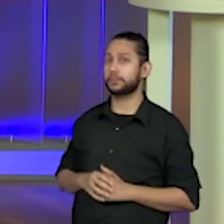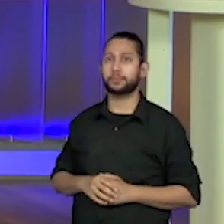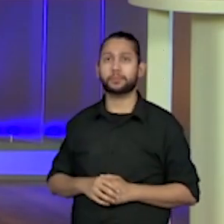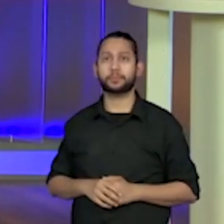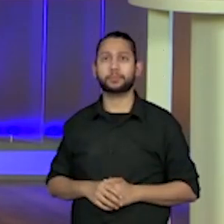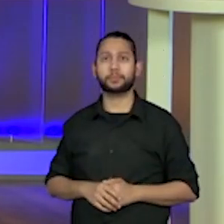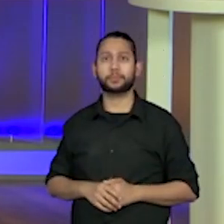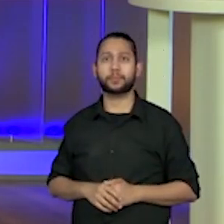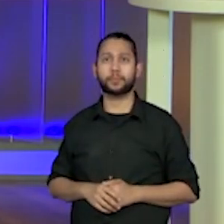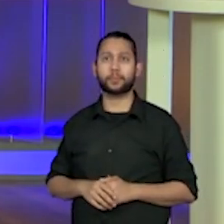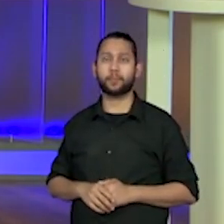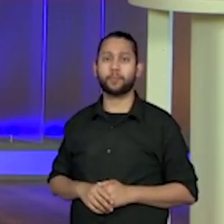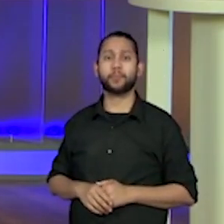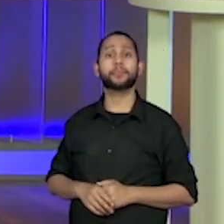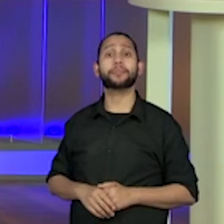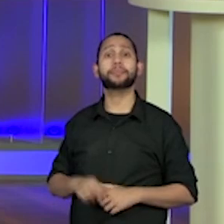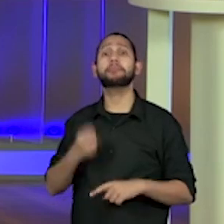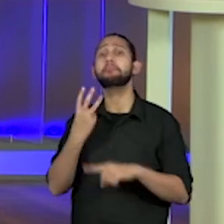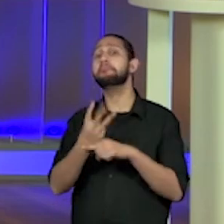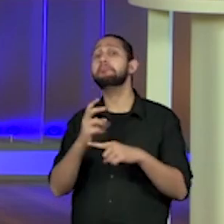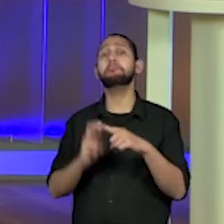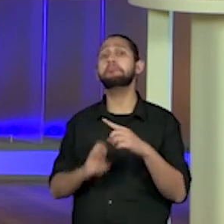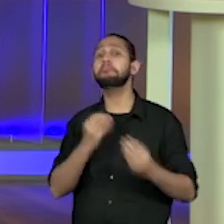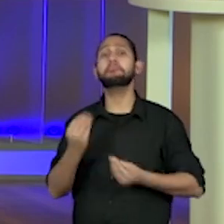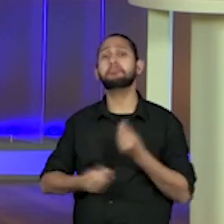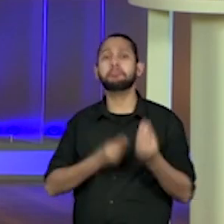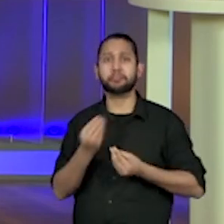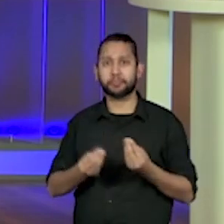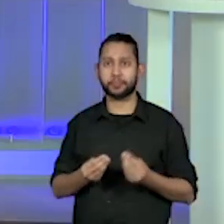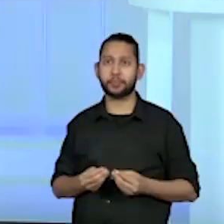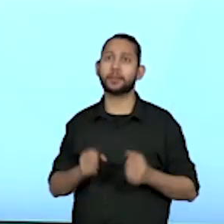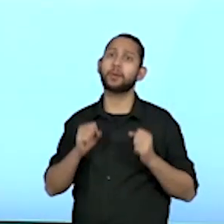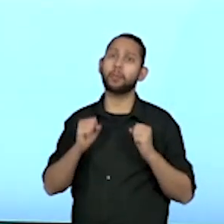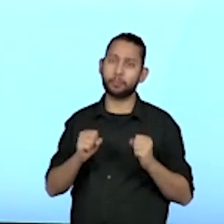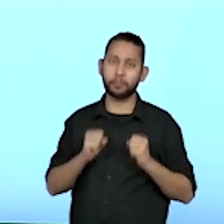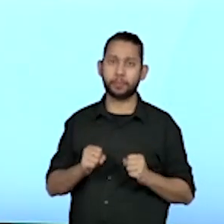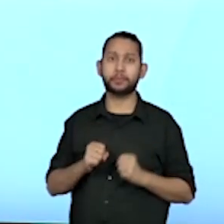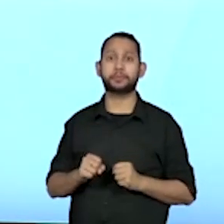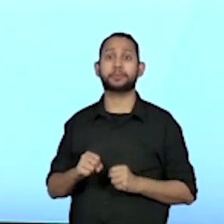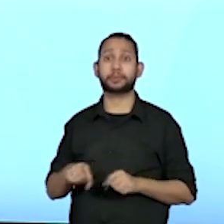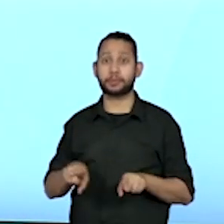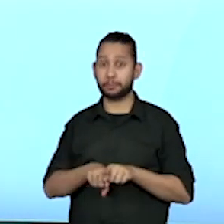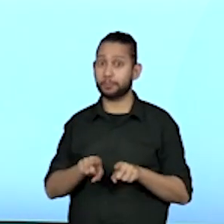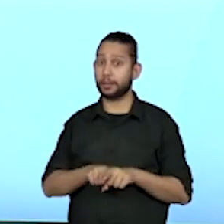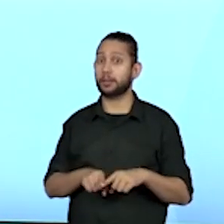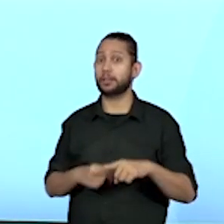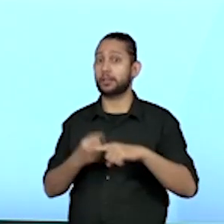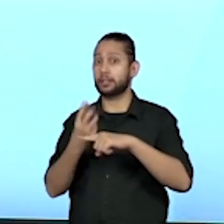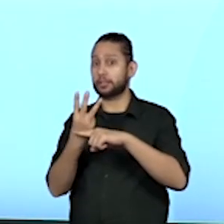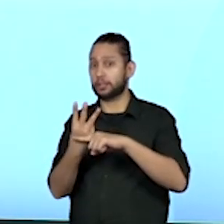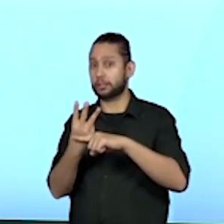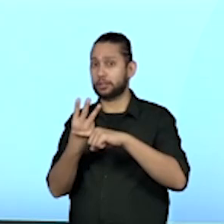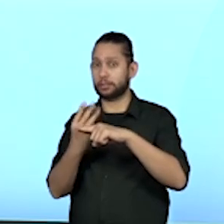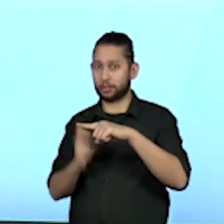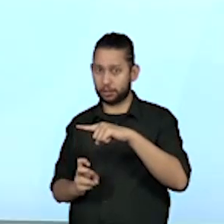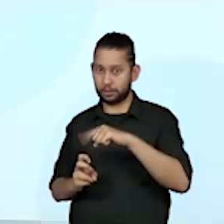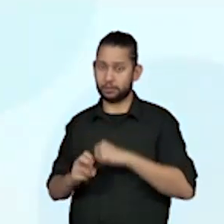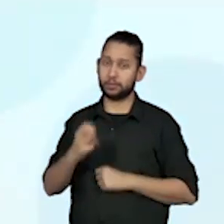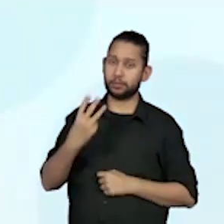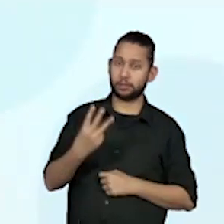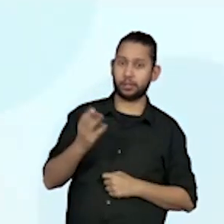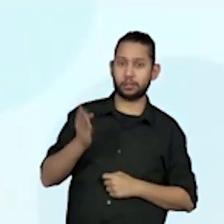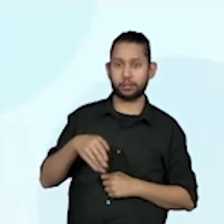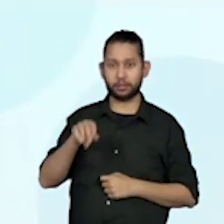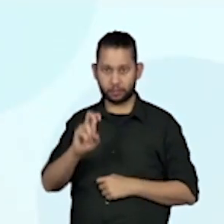imagem. 3/5, tá? Que pode ser também, vou colocar sempre as duas formas para vocês.